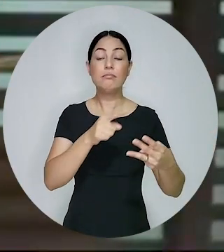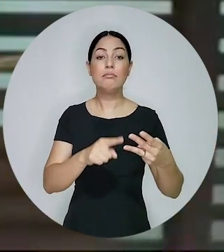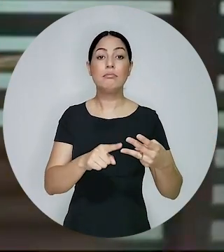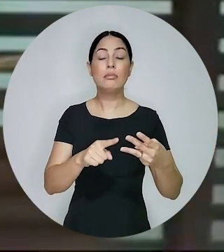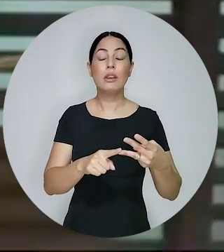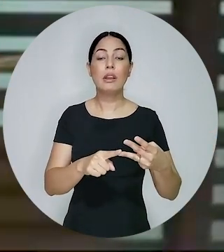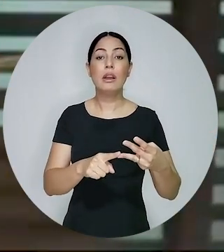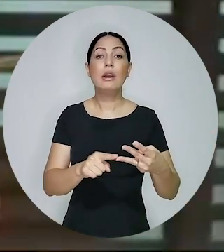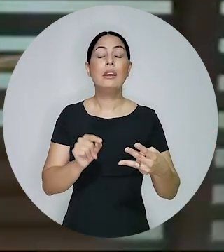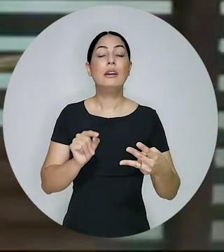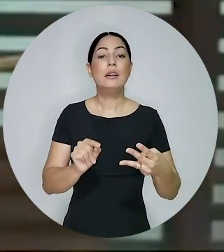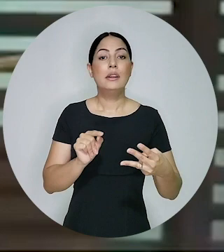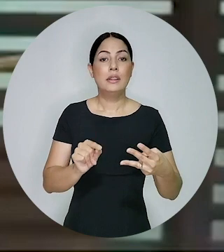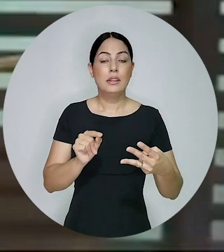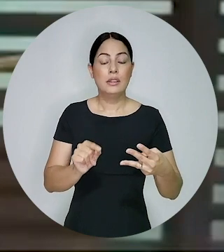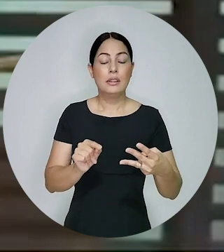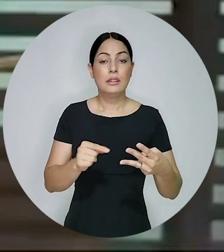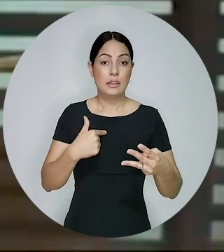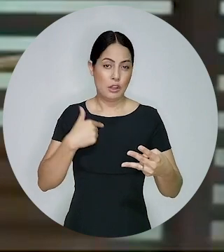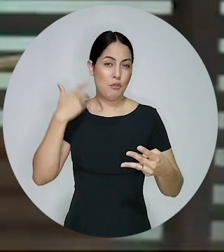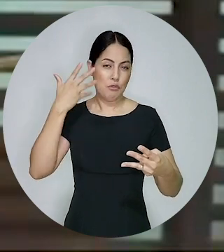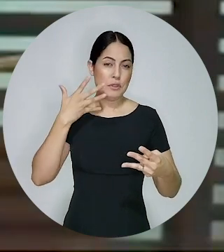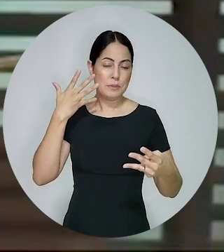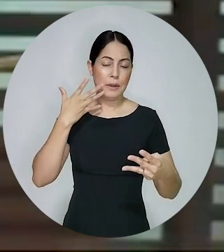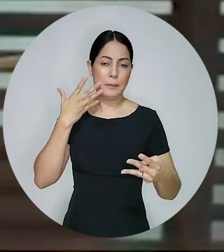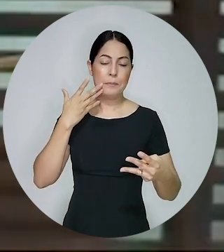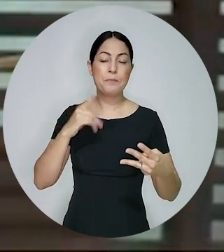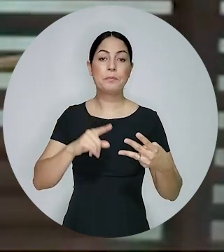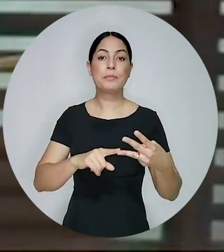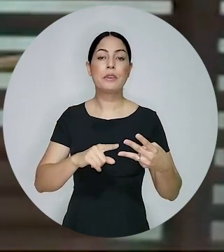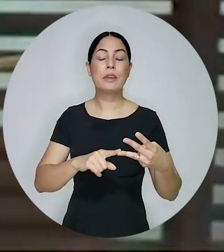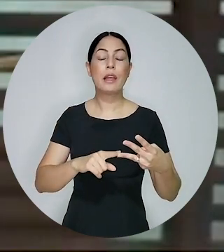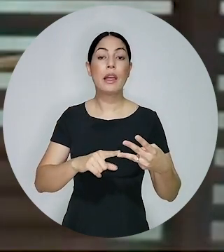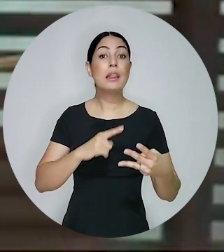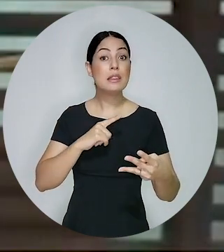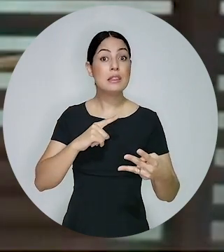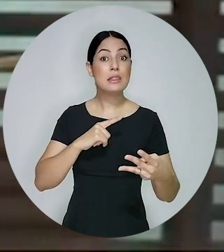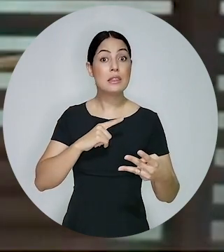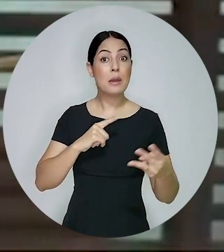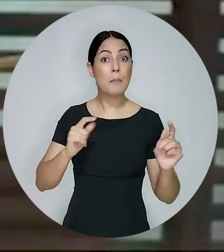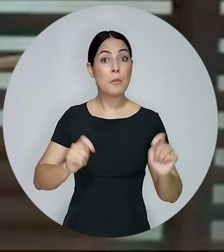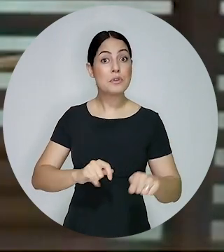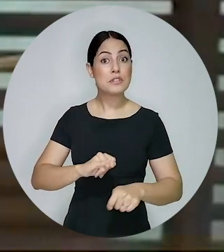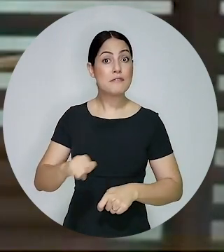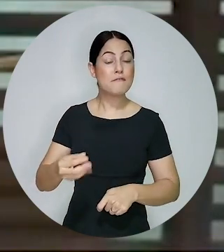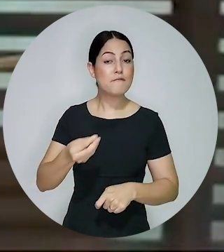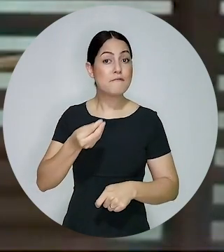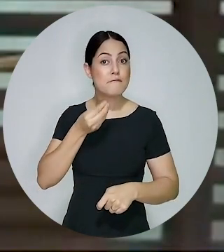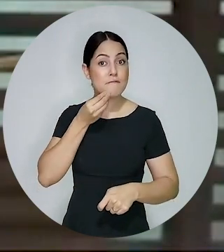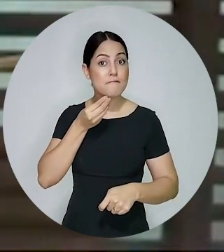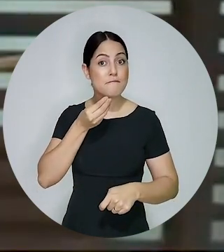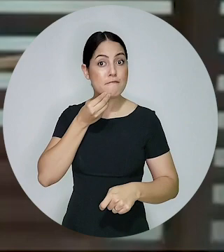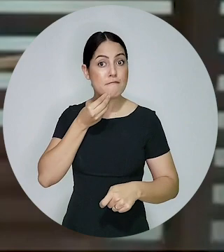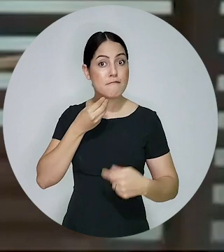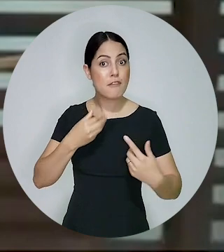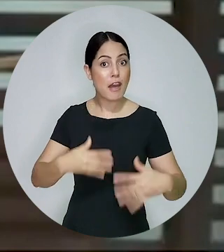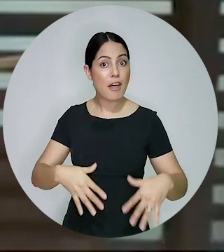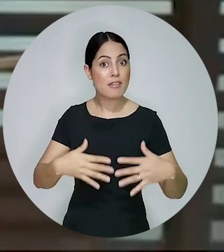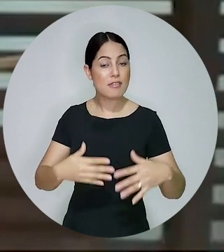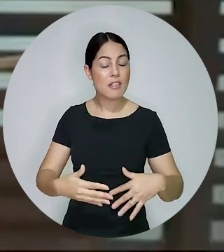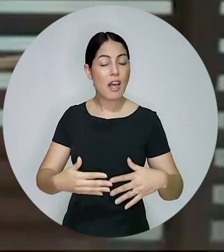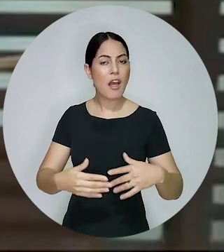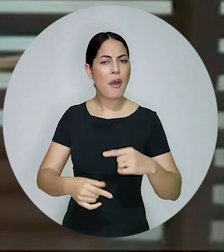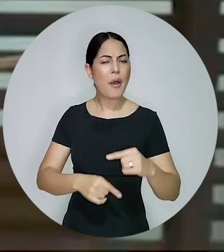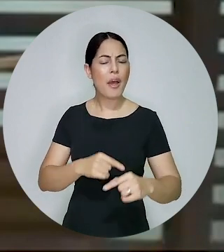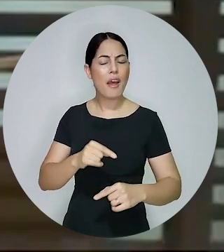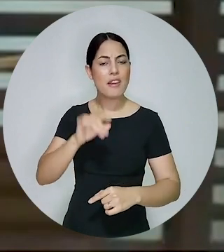tentar resolver esse conflito que não seja indo para o judiciário? E o último ponto da minha fala são as vantagens